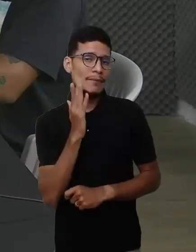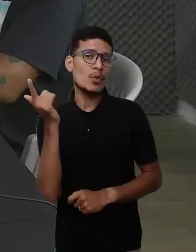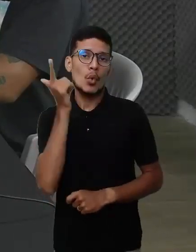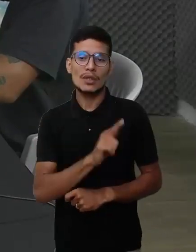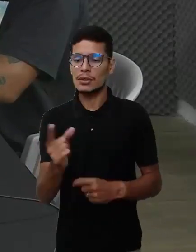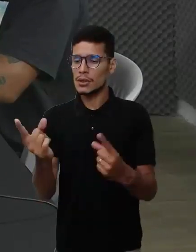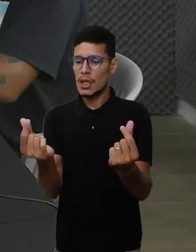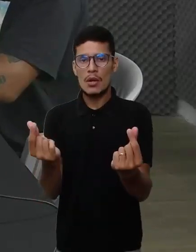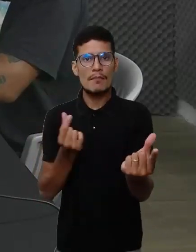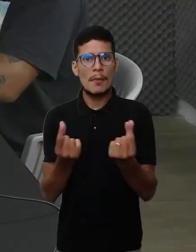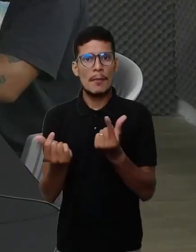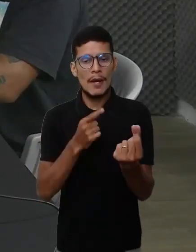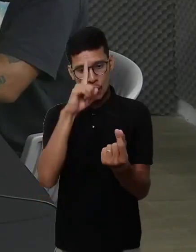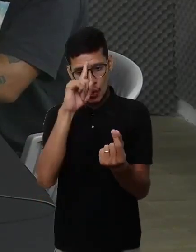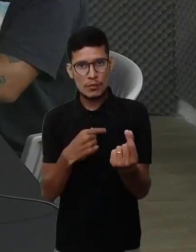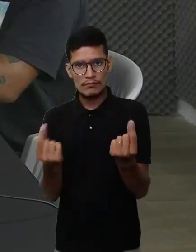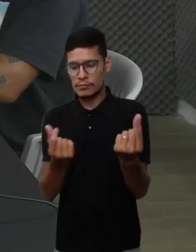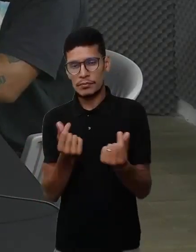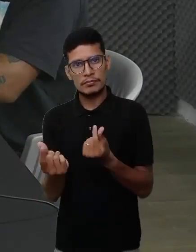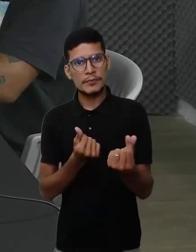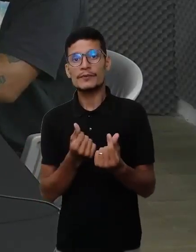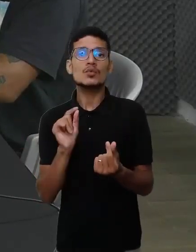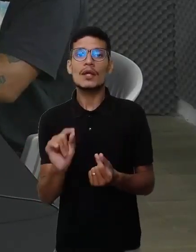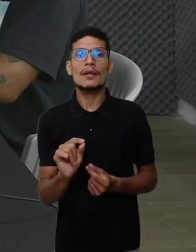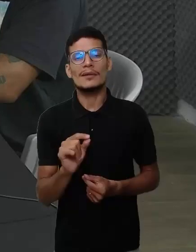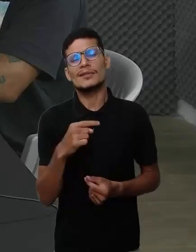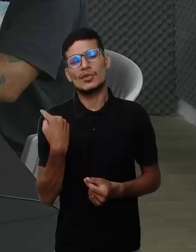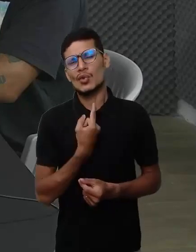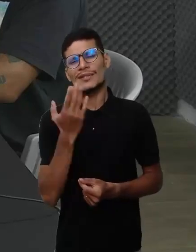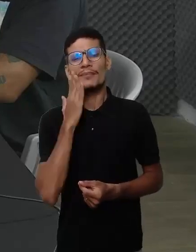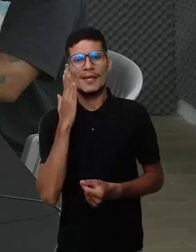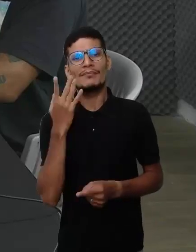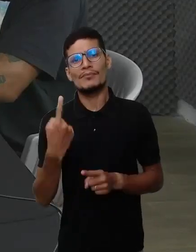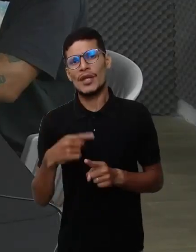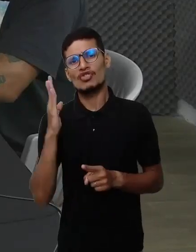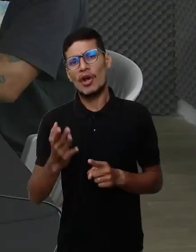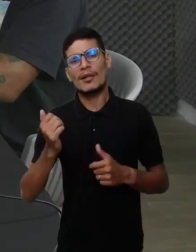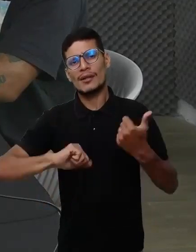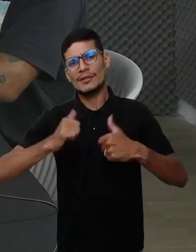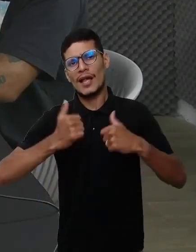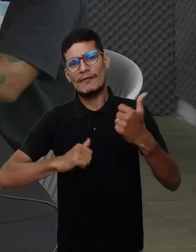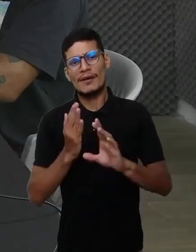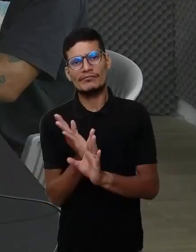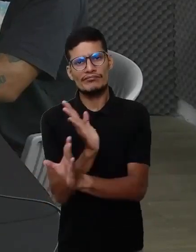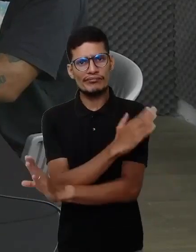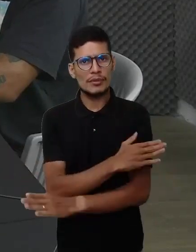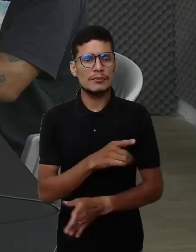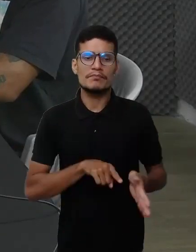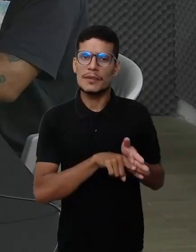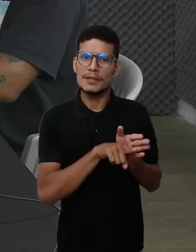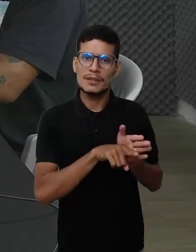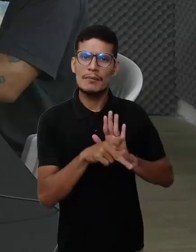dinheiro para seus donos, muito a partir, isso a gente já sabia, porque a gente já tinha essa análise a partir da busca de